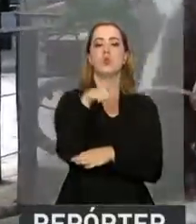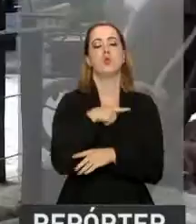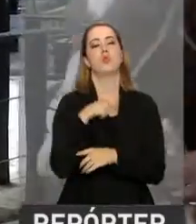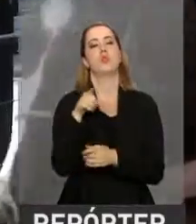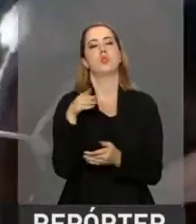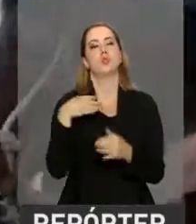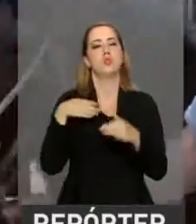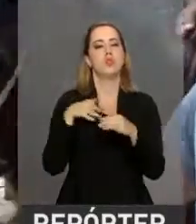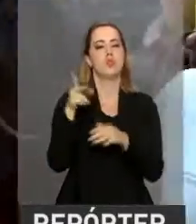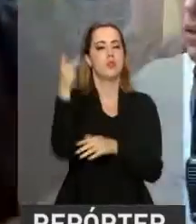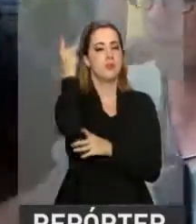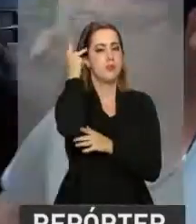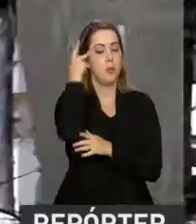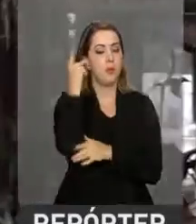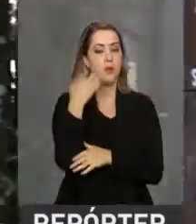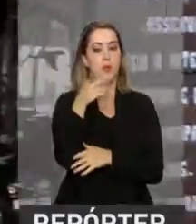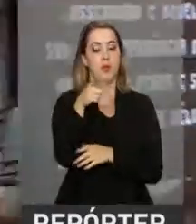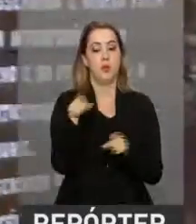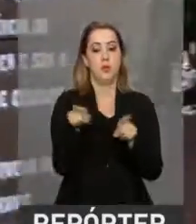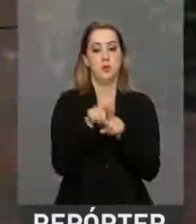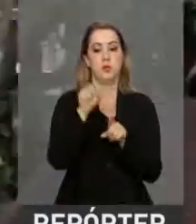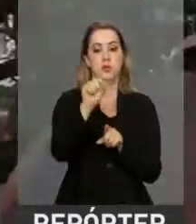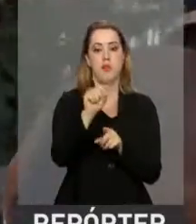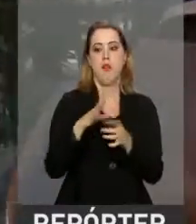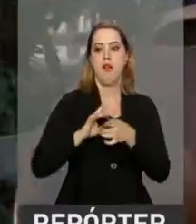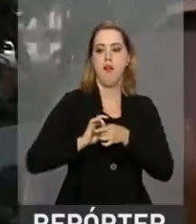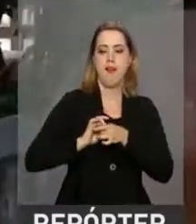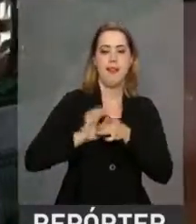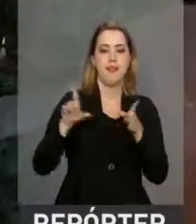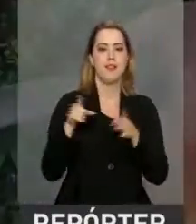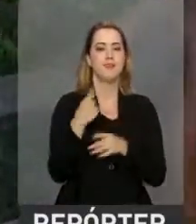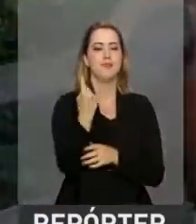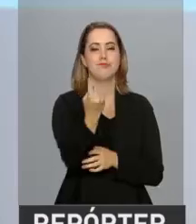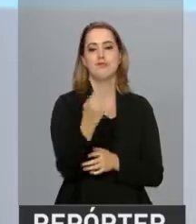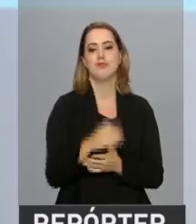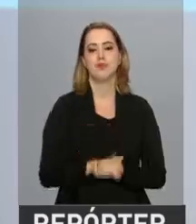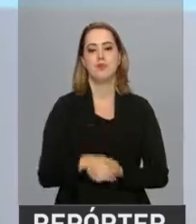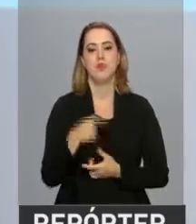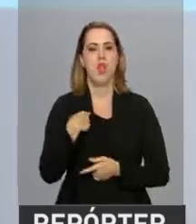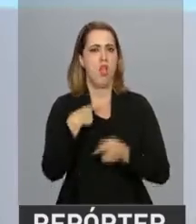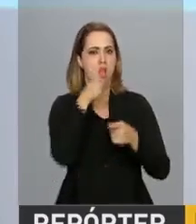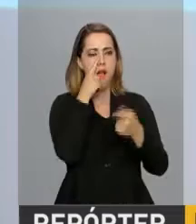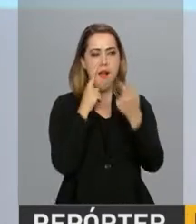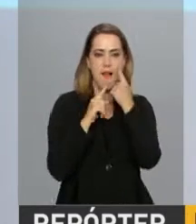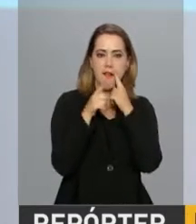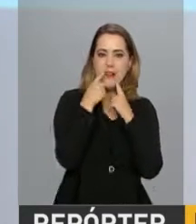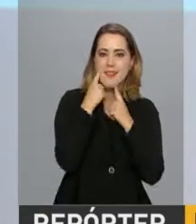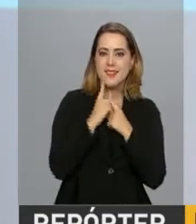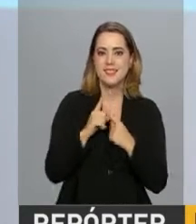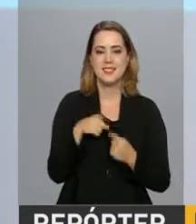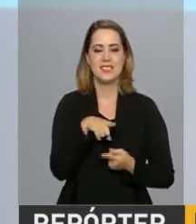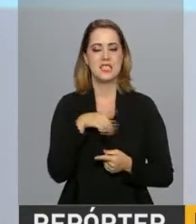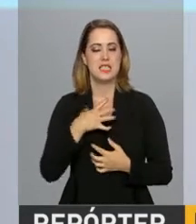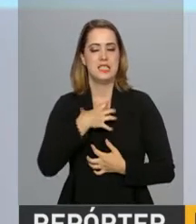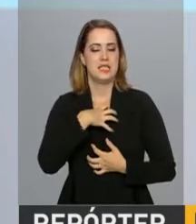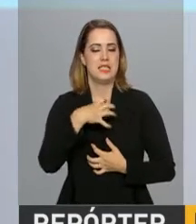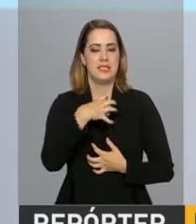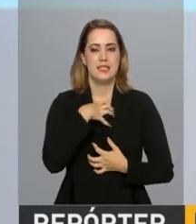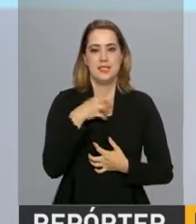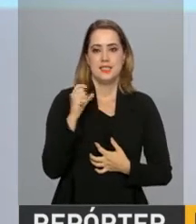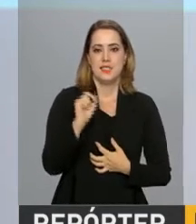no interior de são paulo sensações libertadores para ela eu chorei sinceramente eu chorei sente